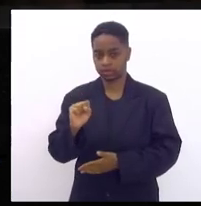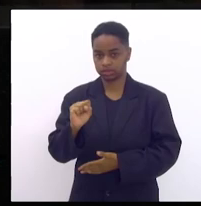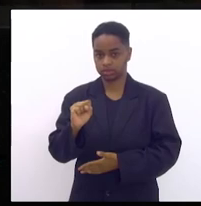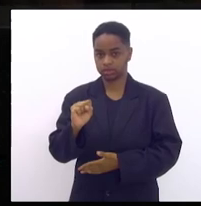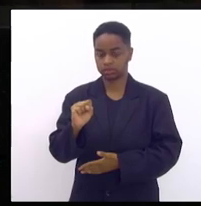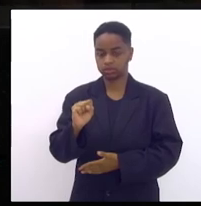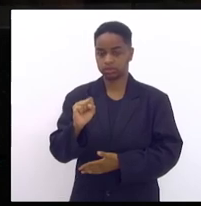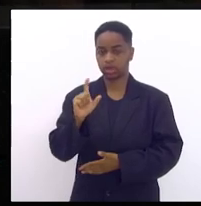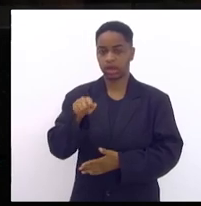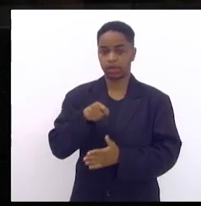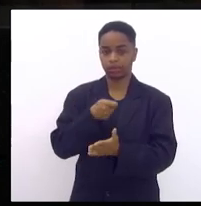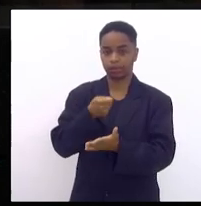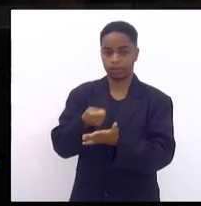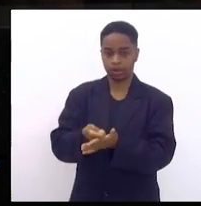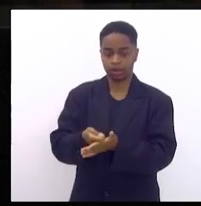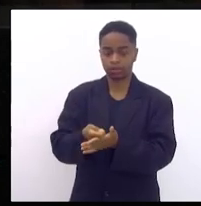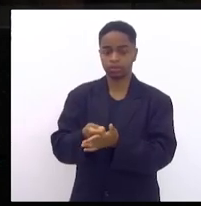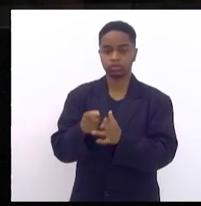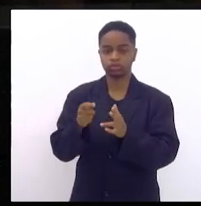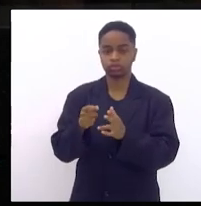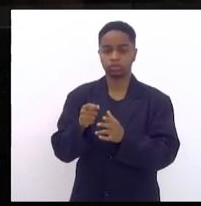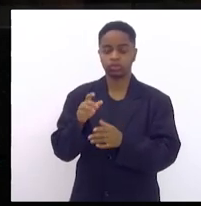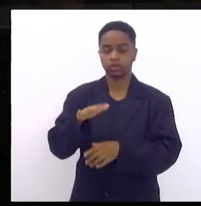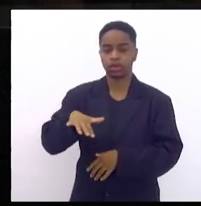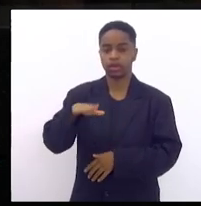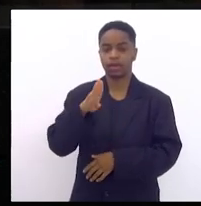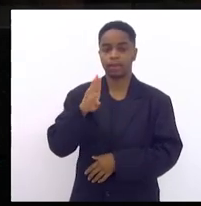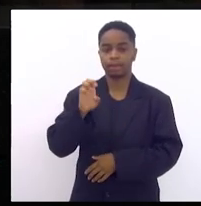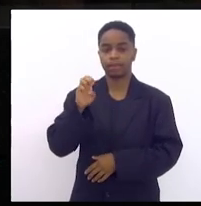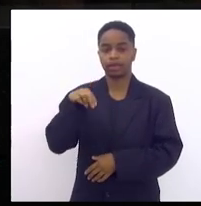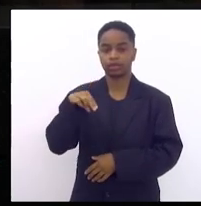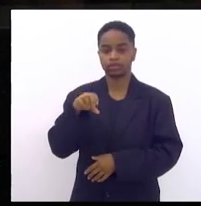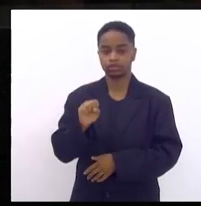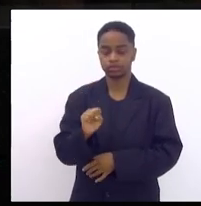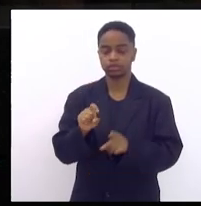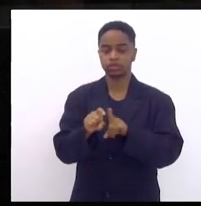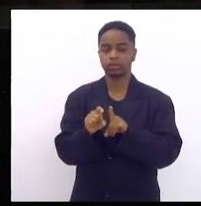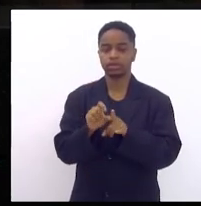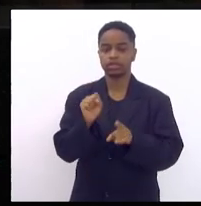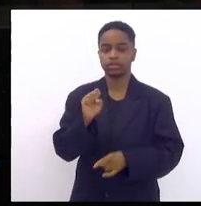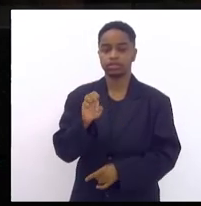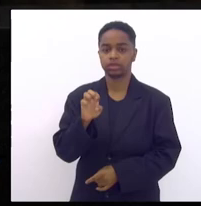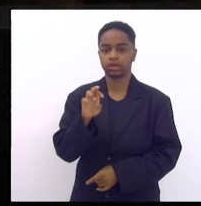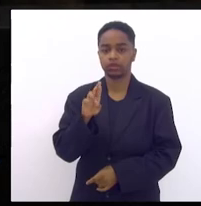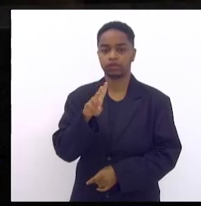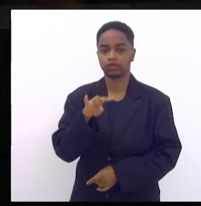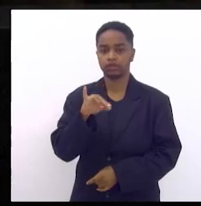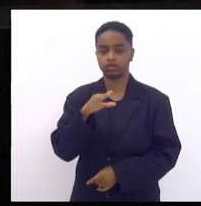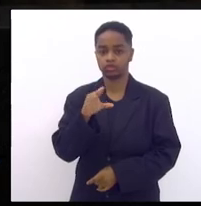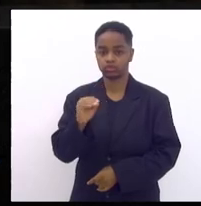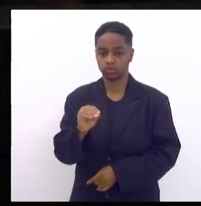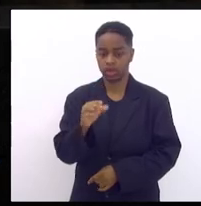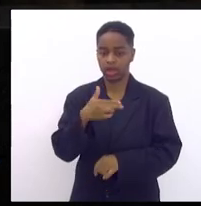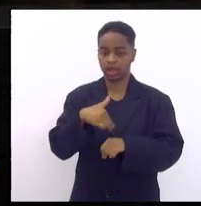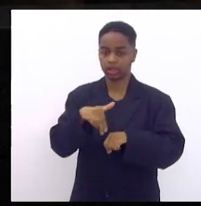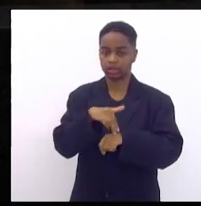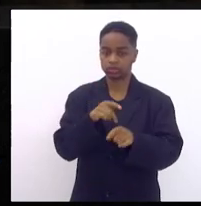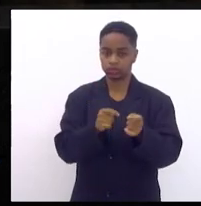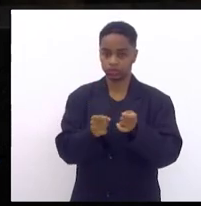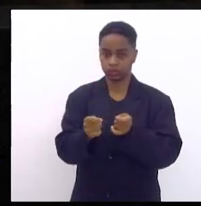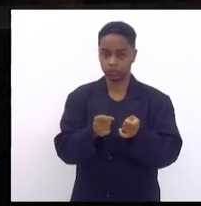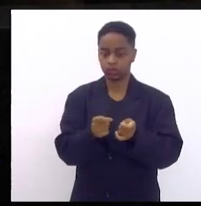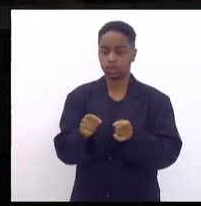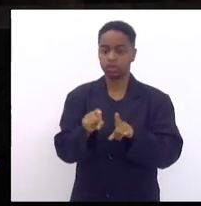é a Contribuição sobre Bens e Serviços, que será gerido pela União e que será